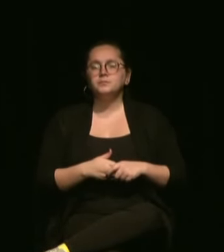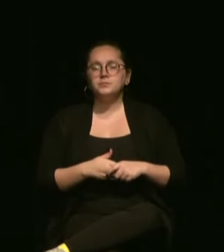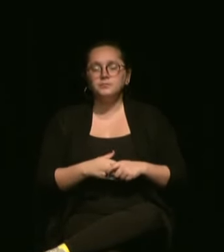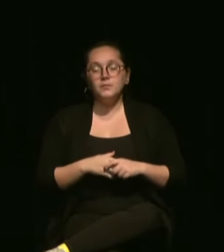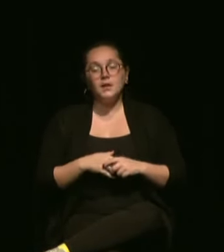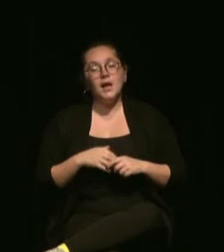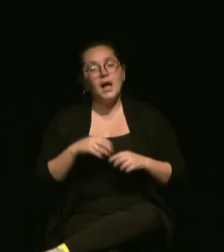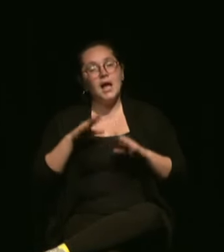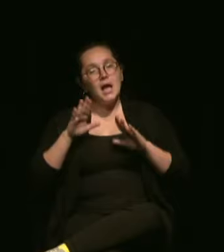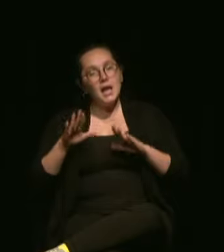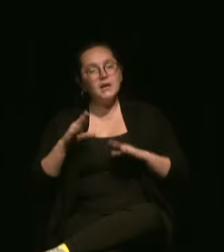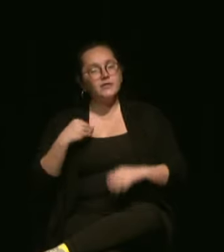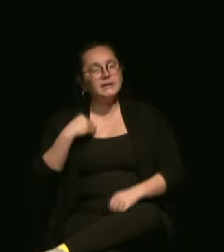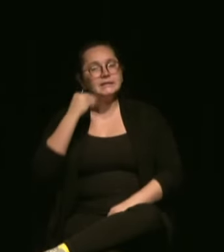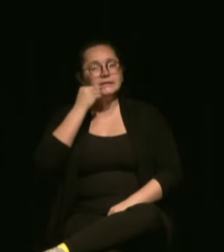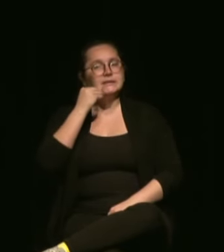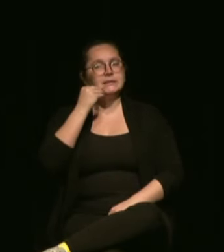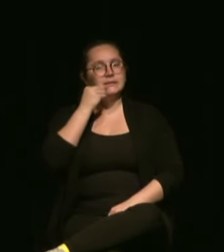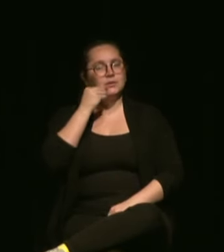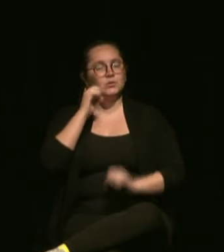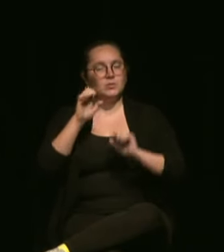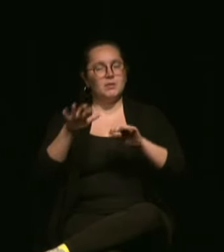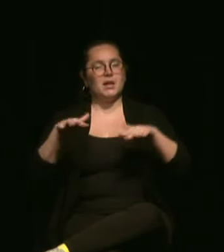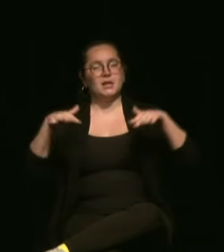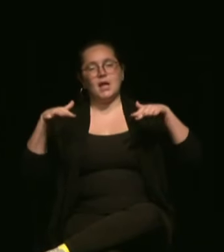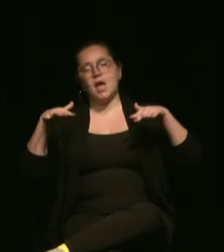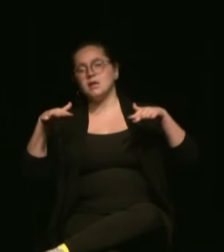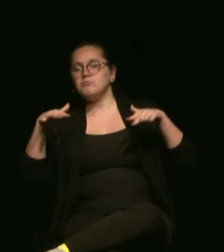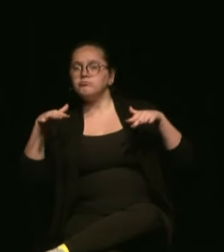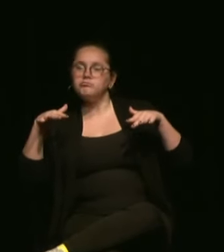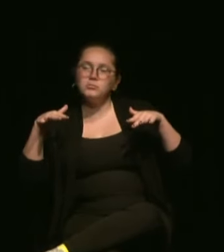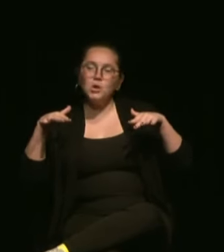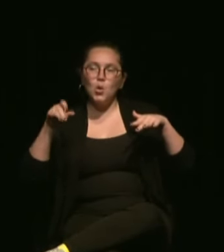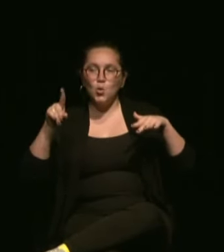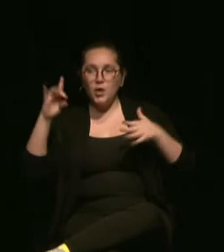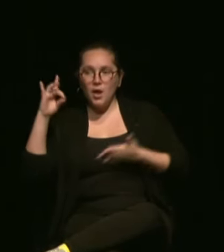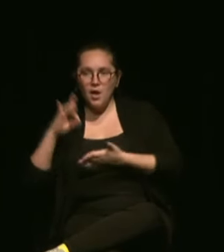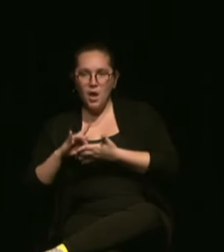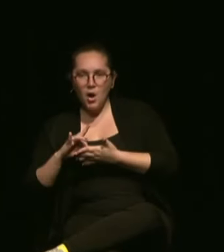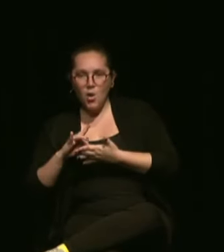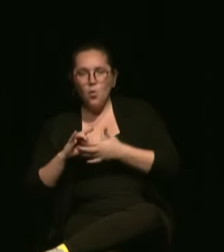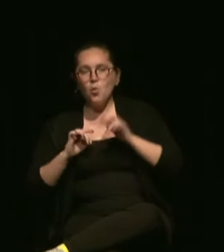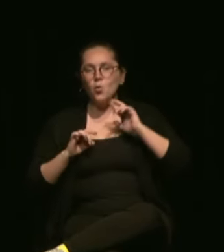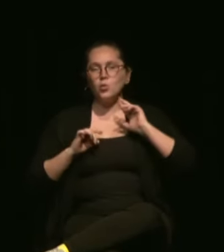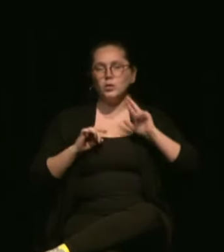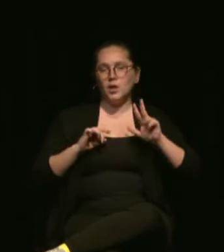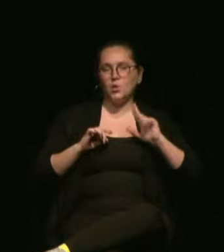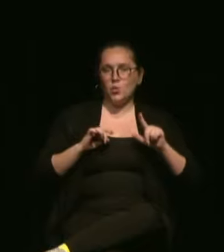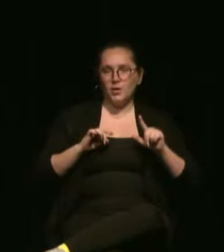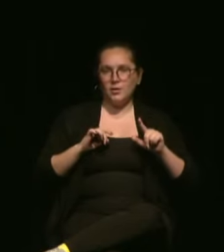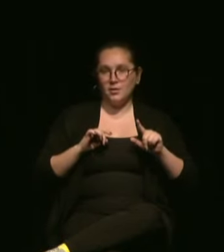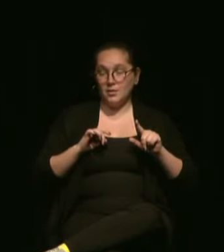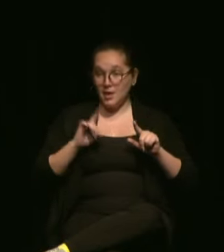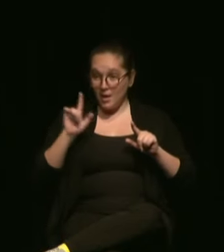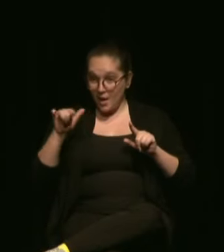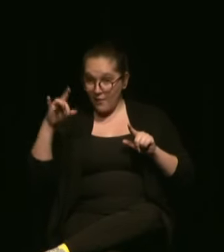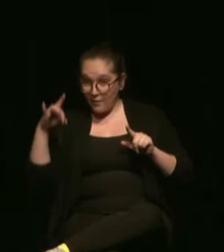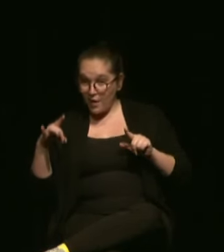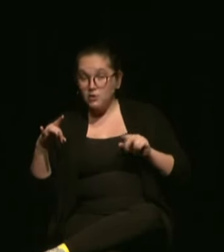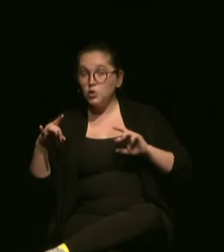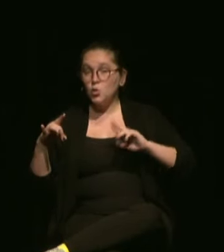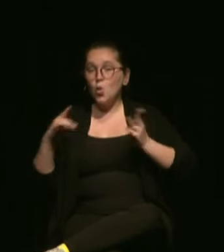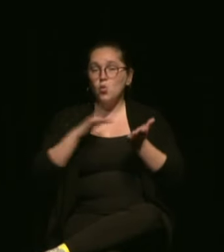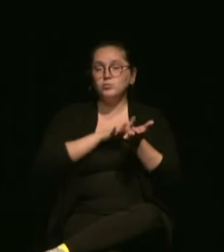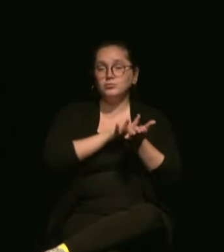de certa maneira, testa a plateia sobre o que é real e o que não é, o que é verdadeiro e o que não é.